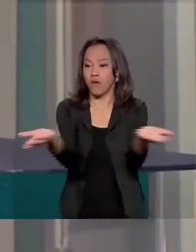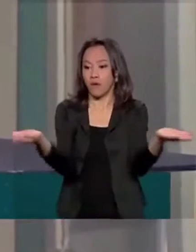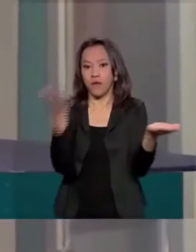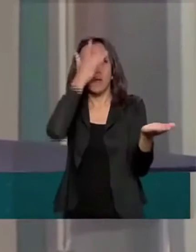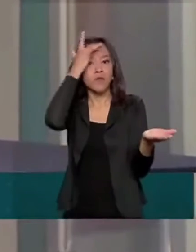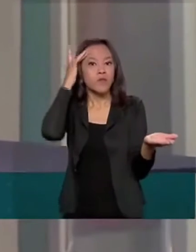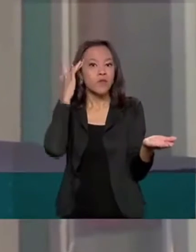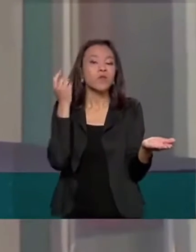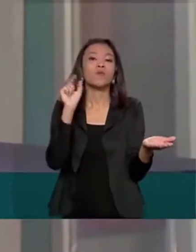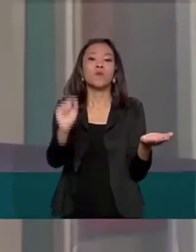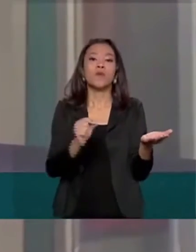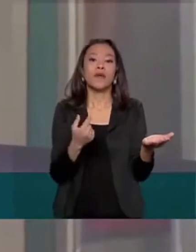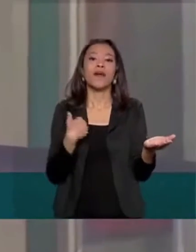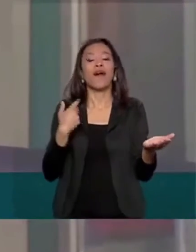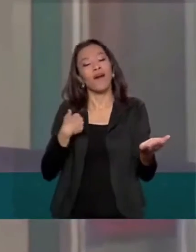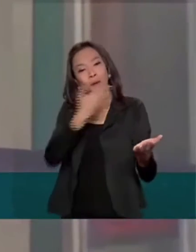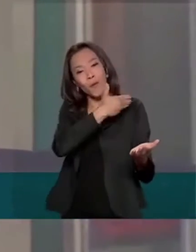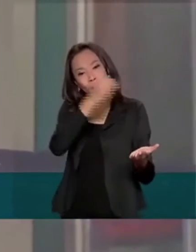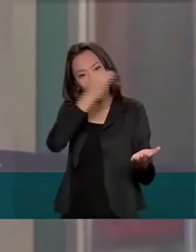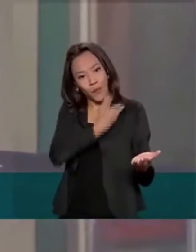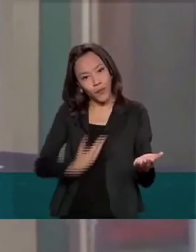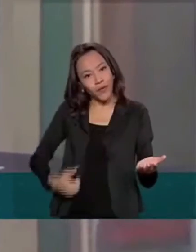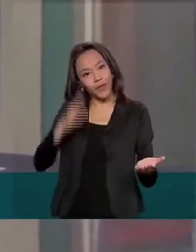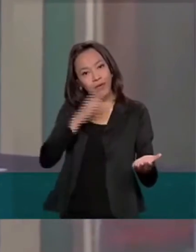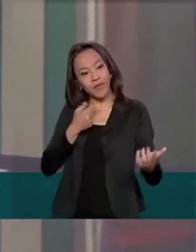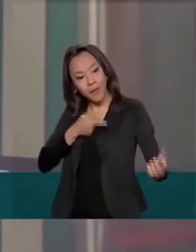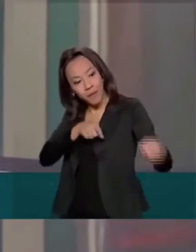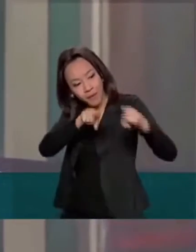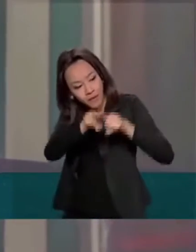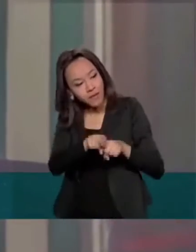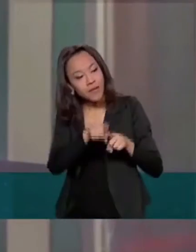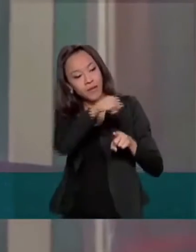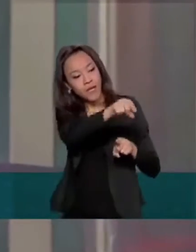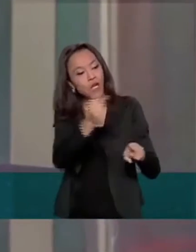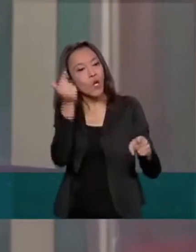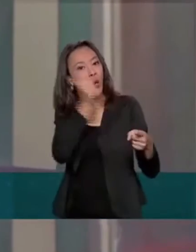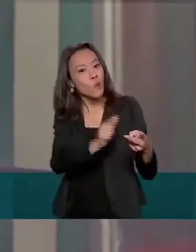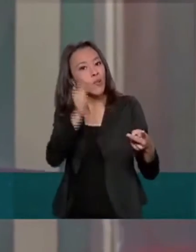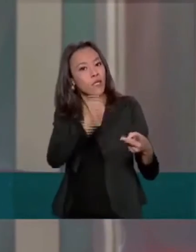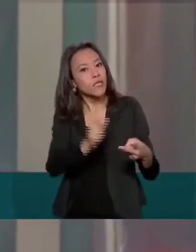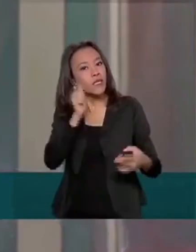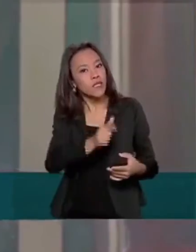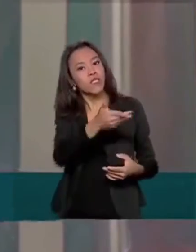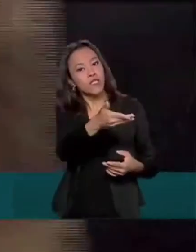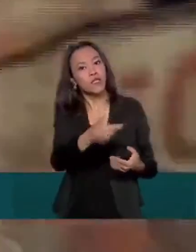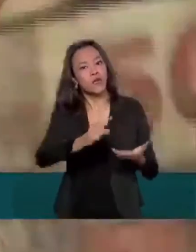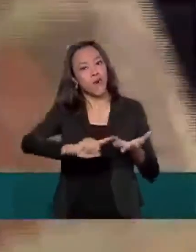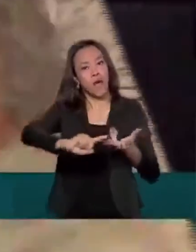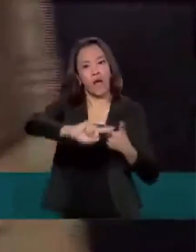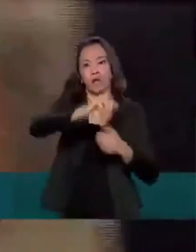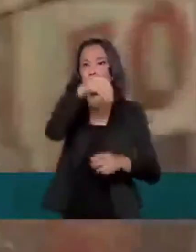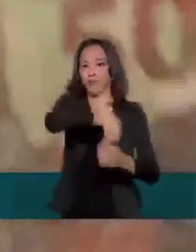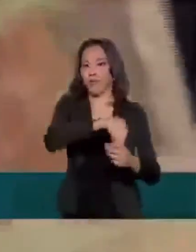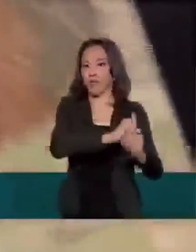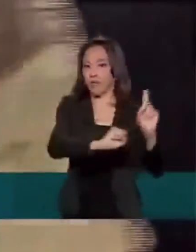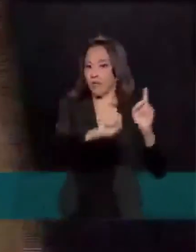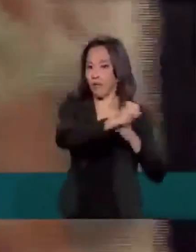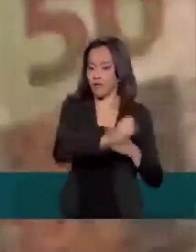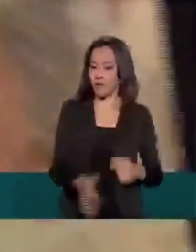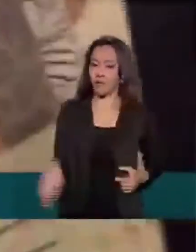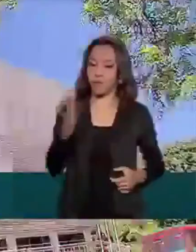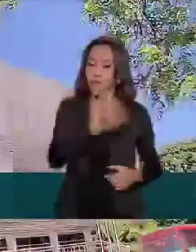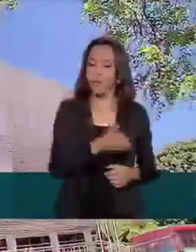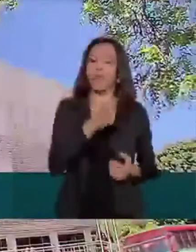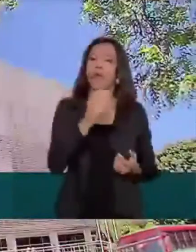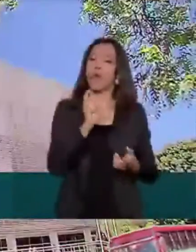a parceria do Estado brasileiro para que ele valem, para que ele conquiste maior protagonismo na sociedade. O Auxílio Brasil começou